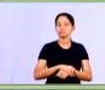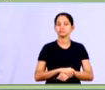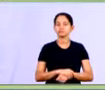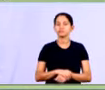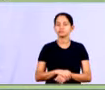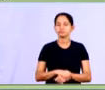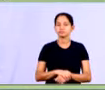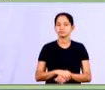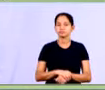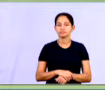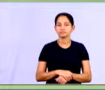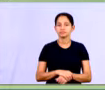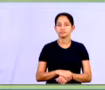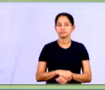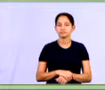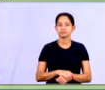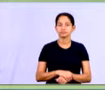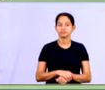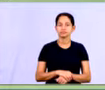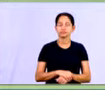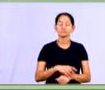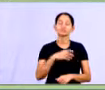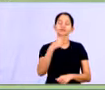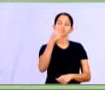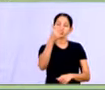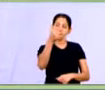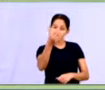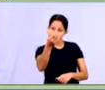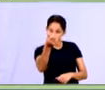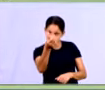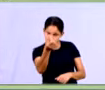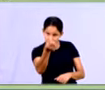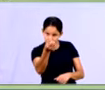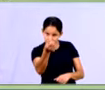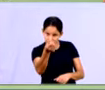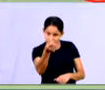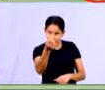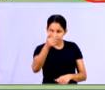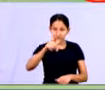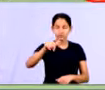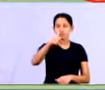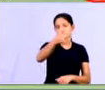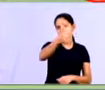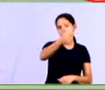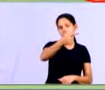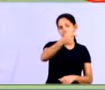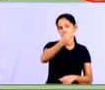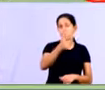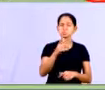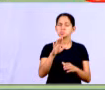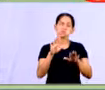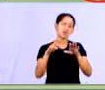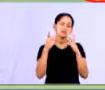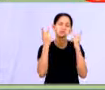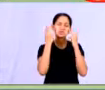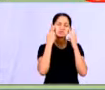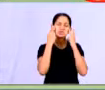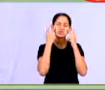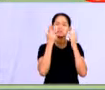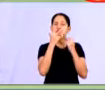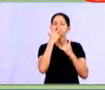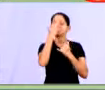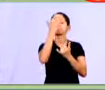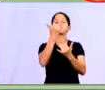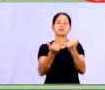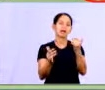3,38. Isso. Vai ser igual a 6,12. Está dando uma pequena diferença de arredondamento, mas geralmente funciona